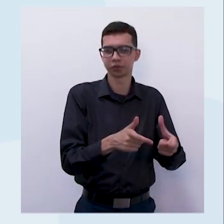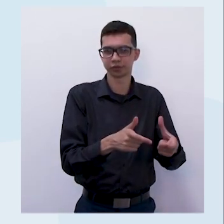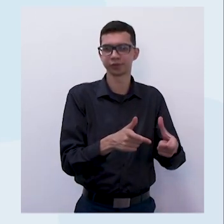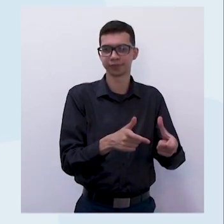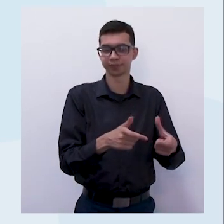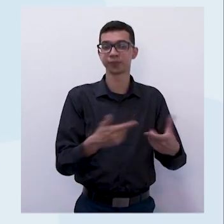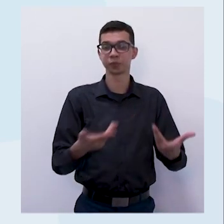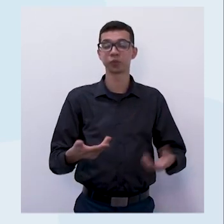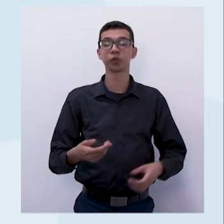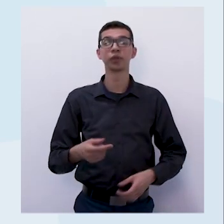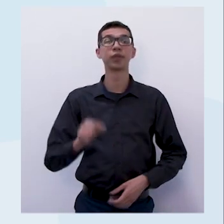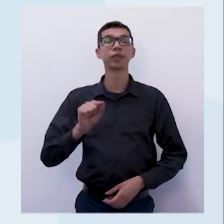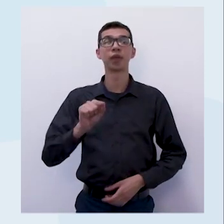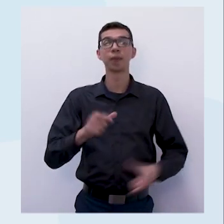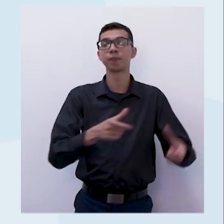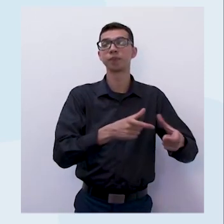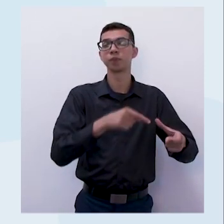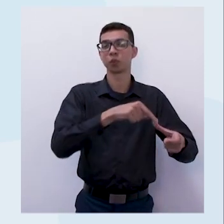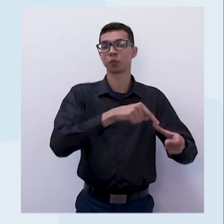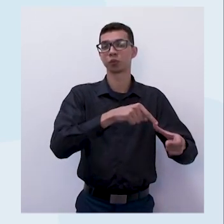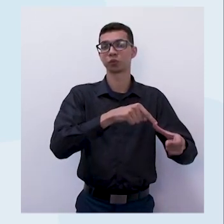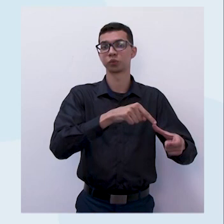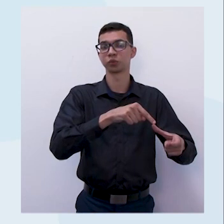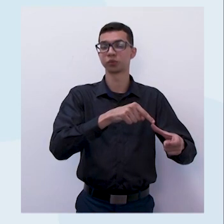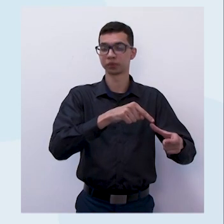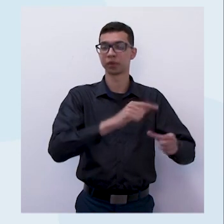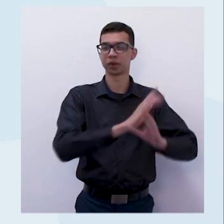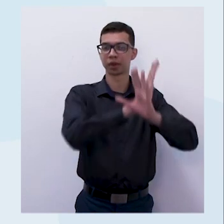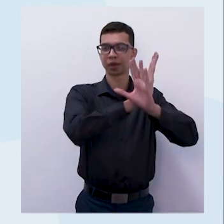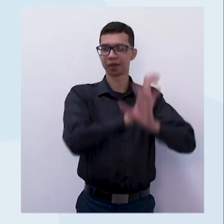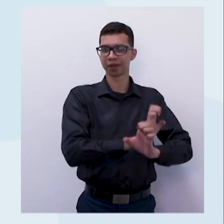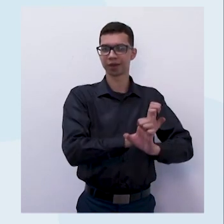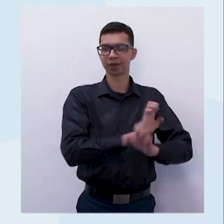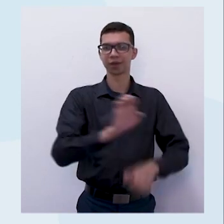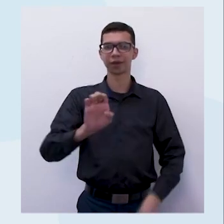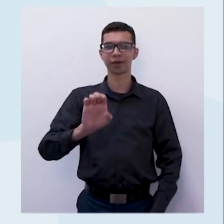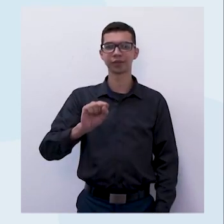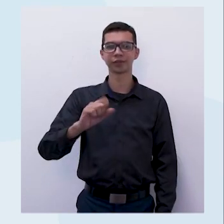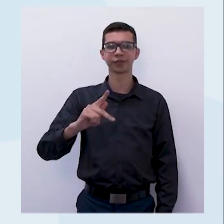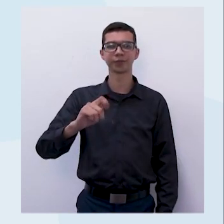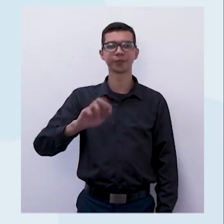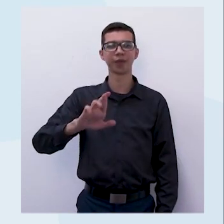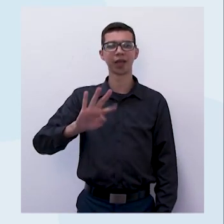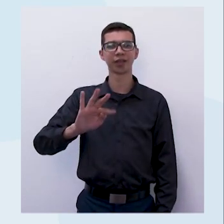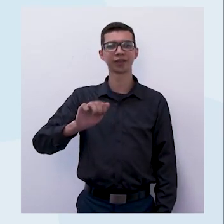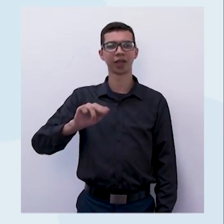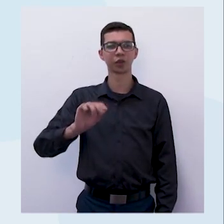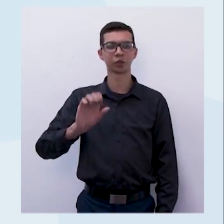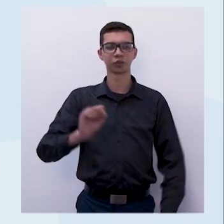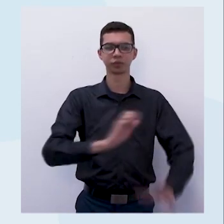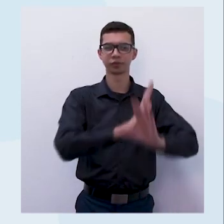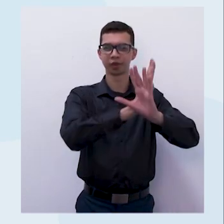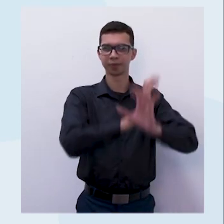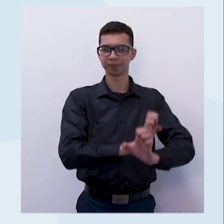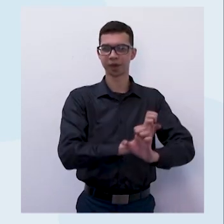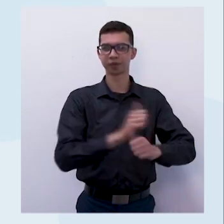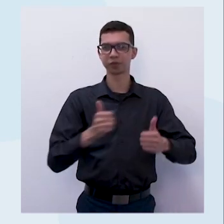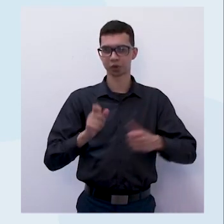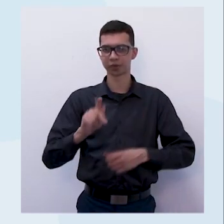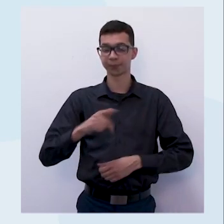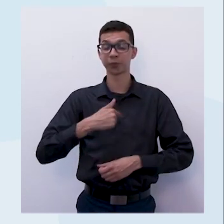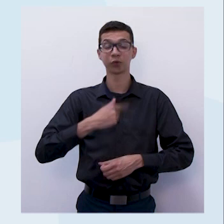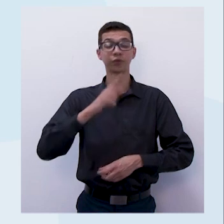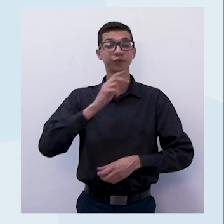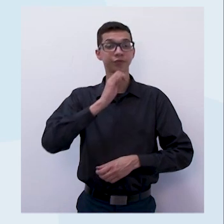poucos são os espartanos, é aquela ponta da pirâmide que a gente viu agora há pouco, tá? E dentro do sistema político, que só